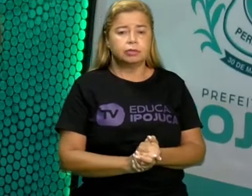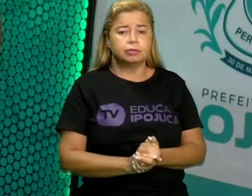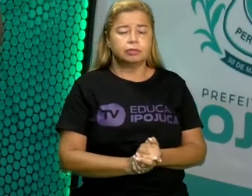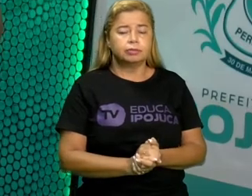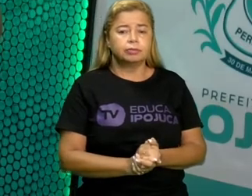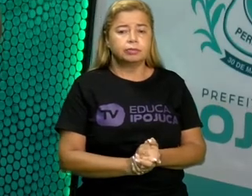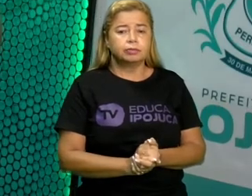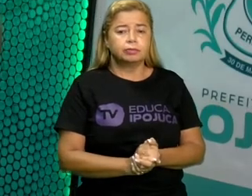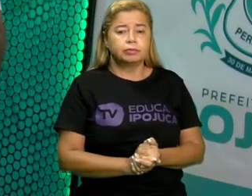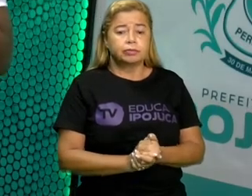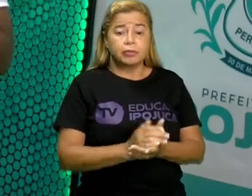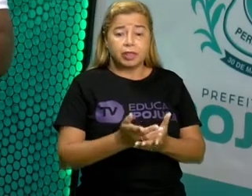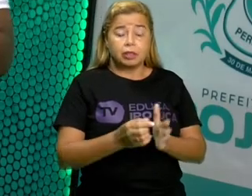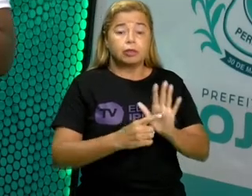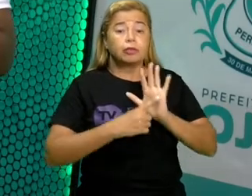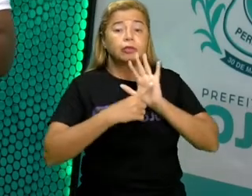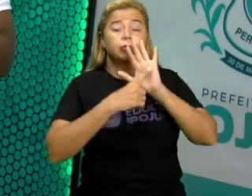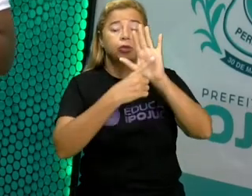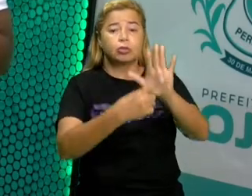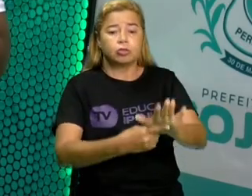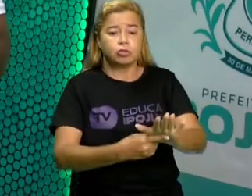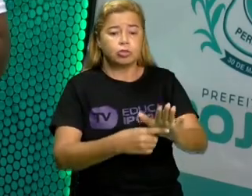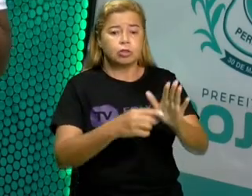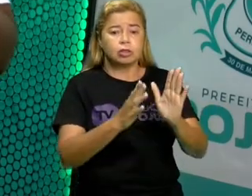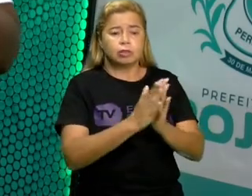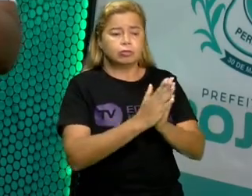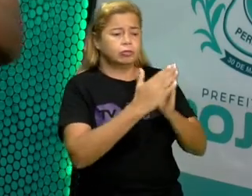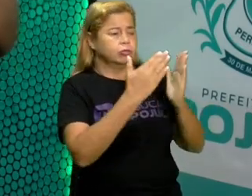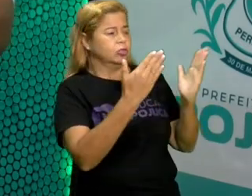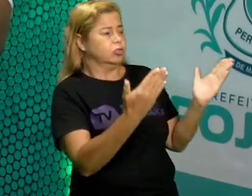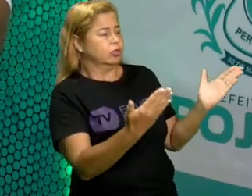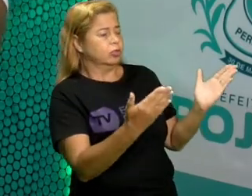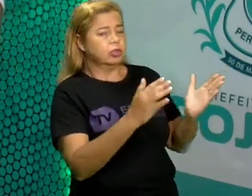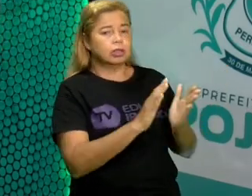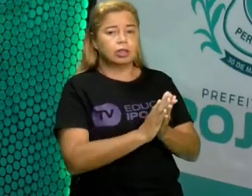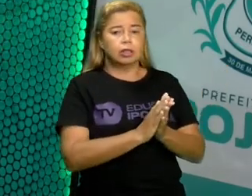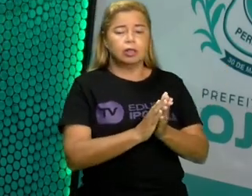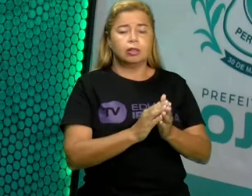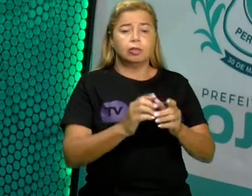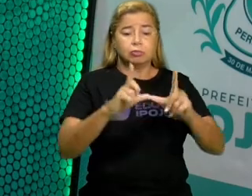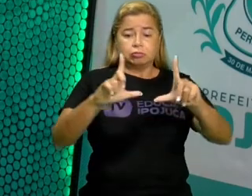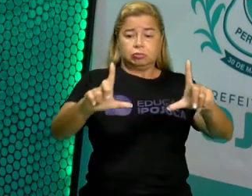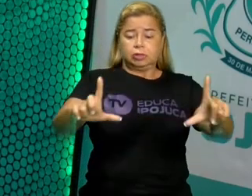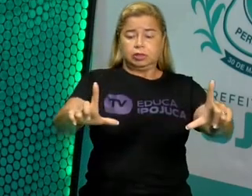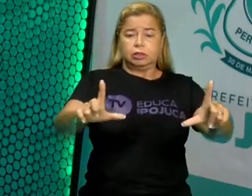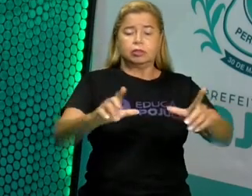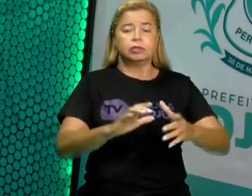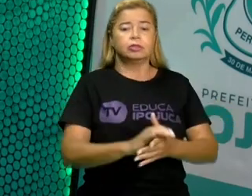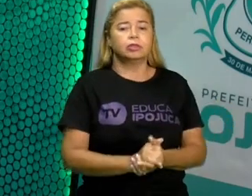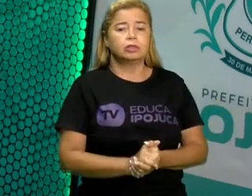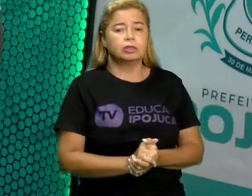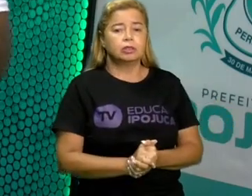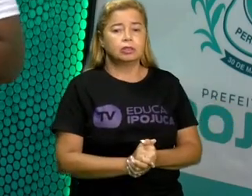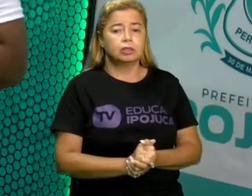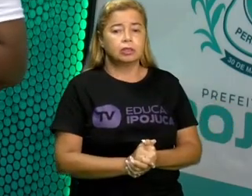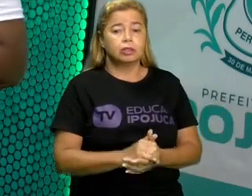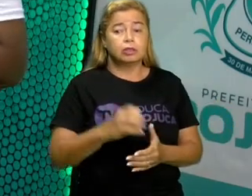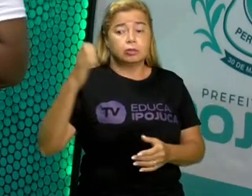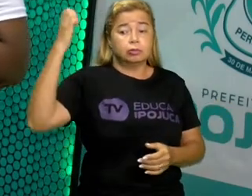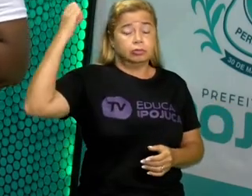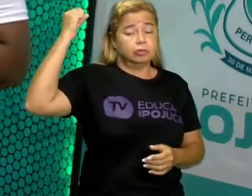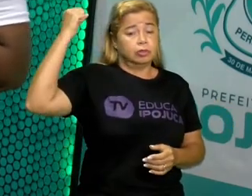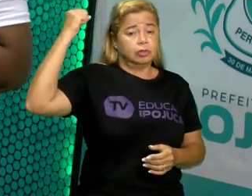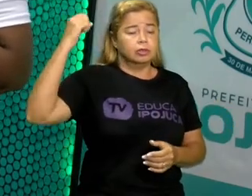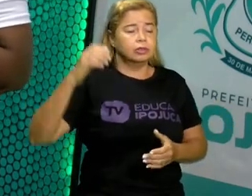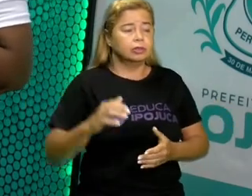é exposto através do Jornalismo das pessoas nos jornais na televisão ou no